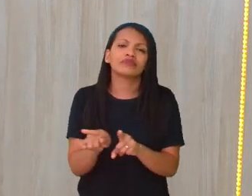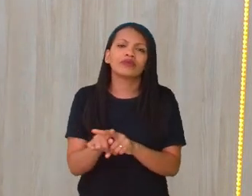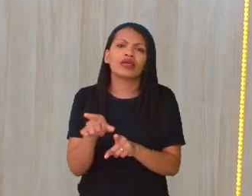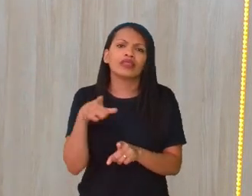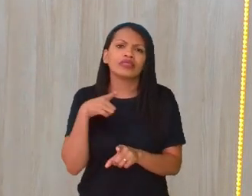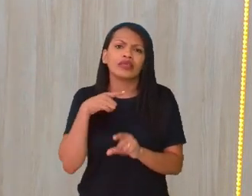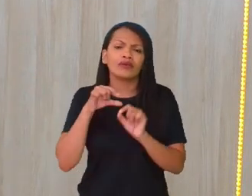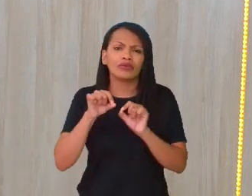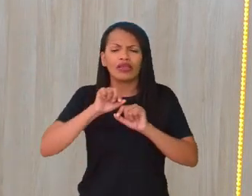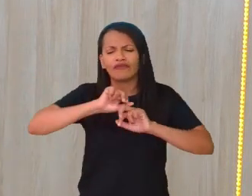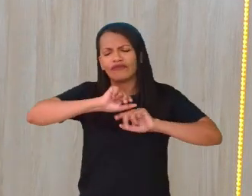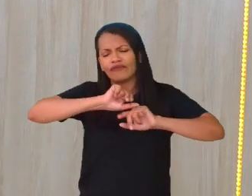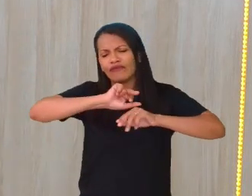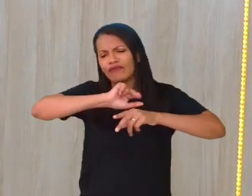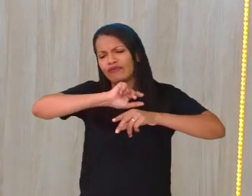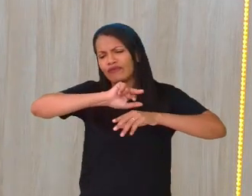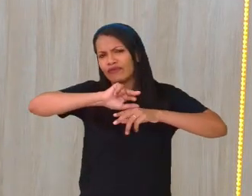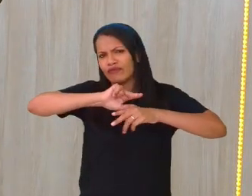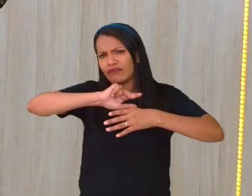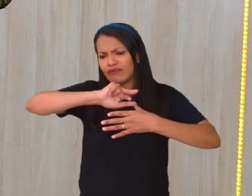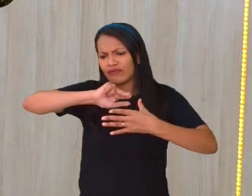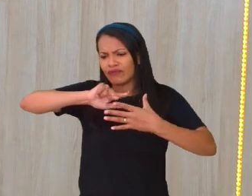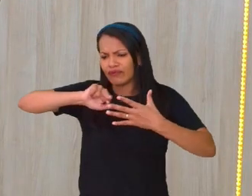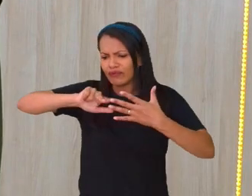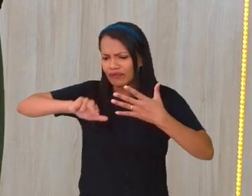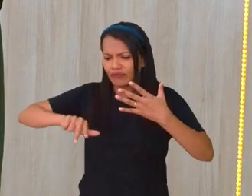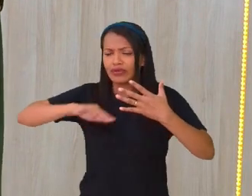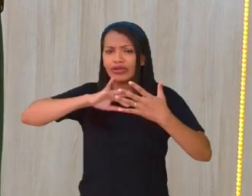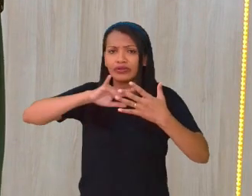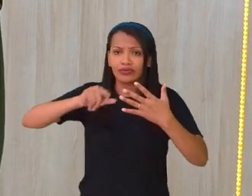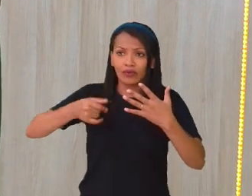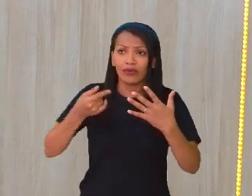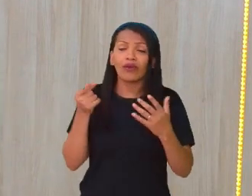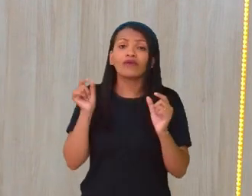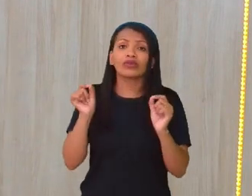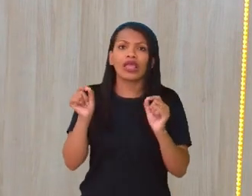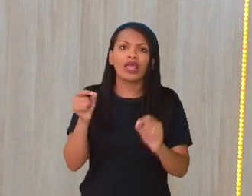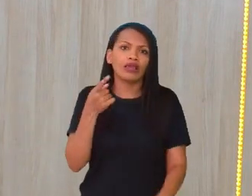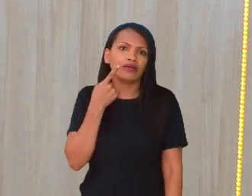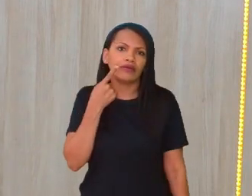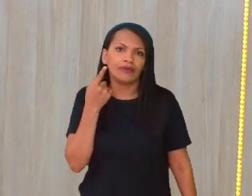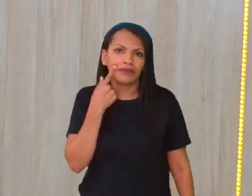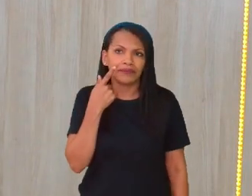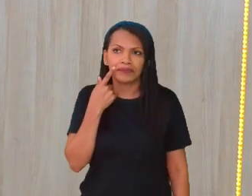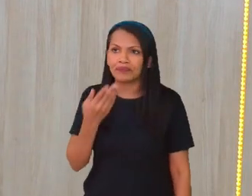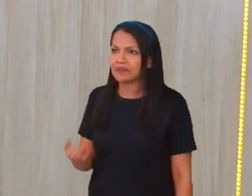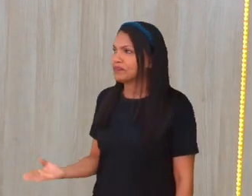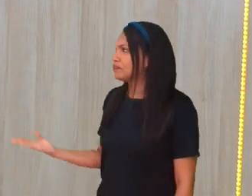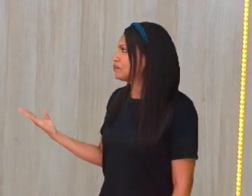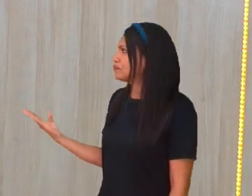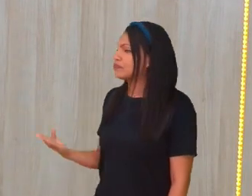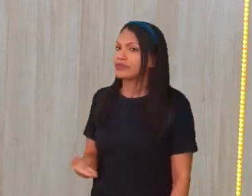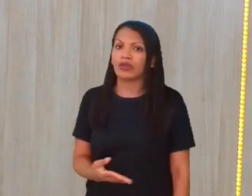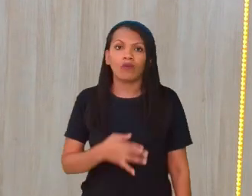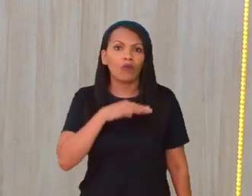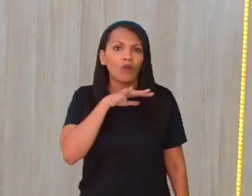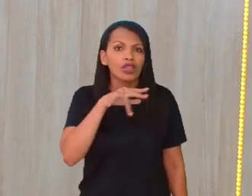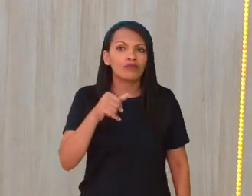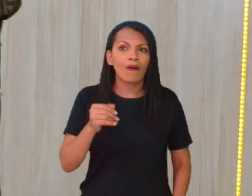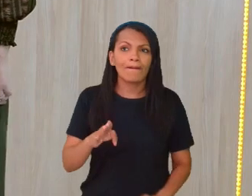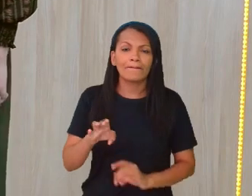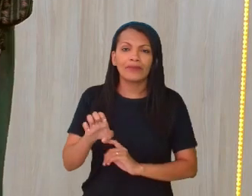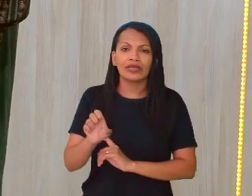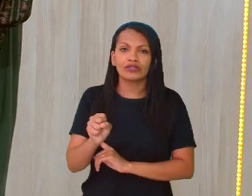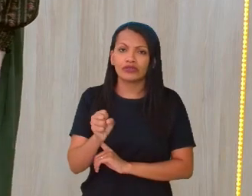tem a maior diversidade entre os animais, sendo deles o besouro o animal mais comum, tá? Também,